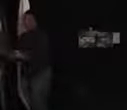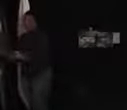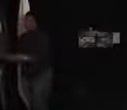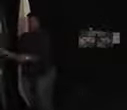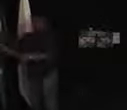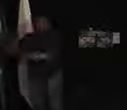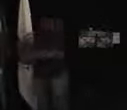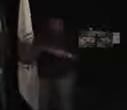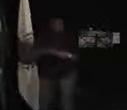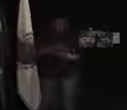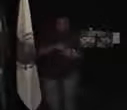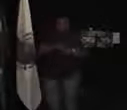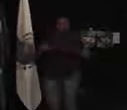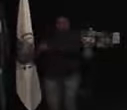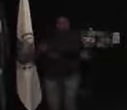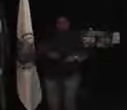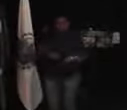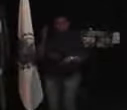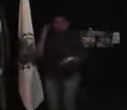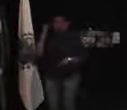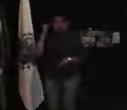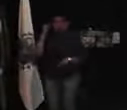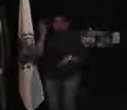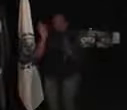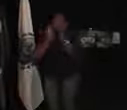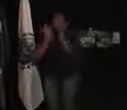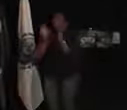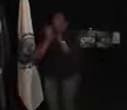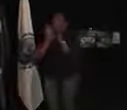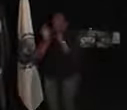volta e tenta. Ai, vou ver o que tem no Face.